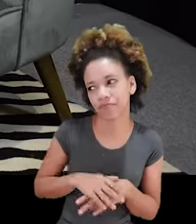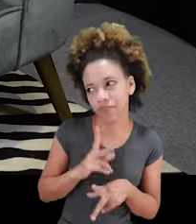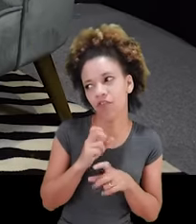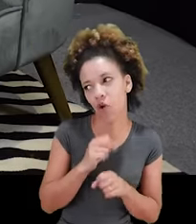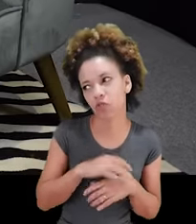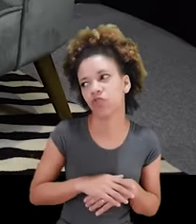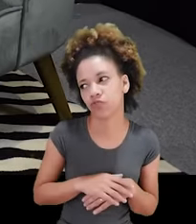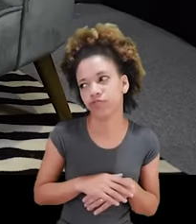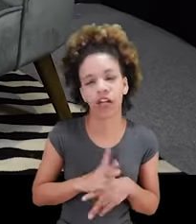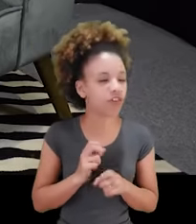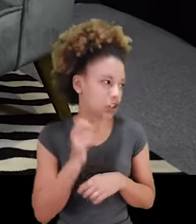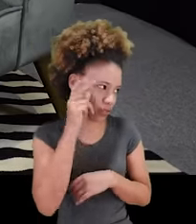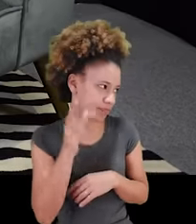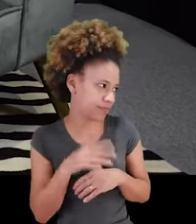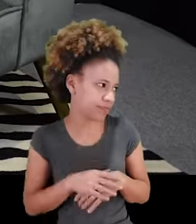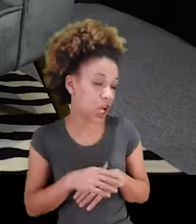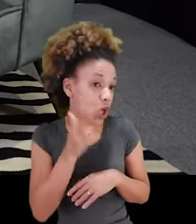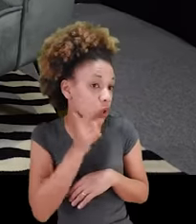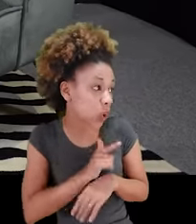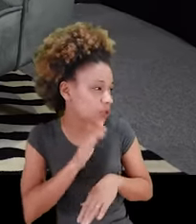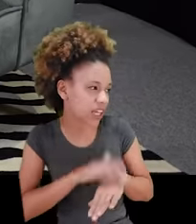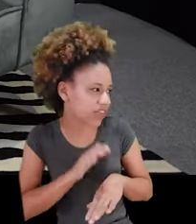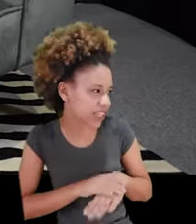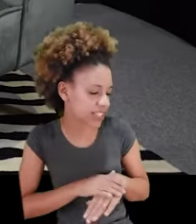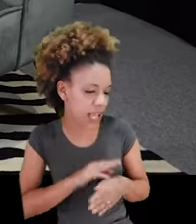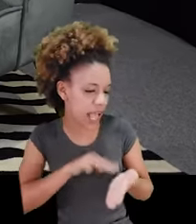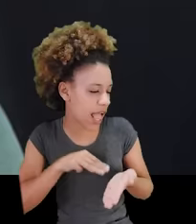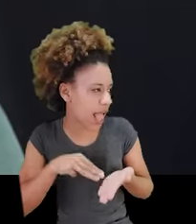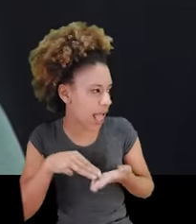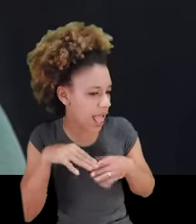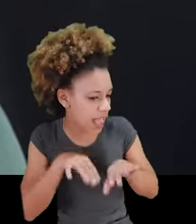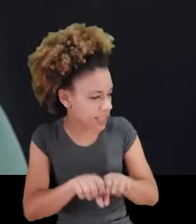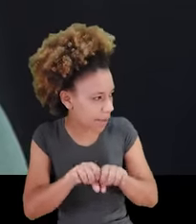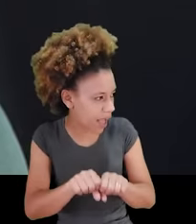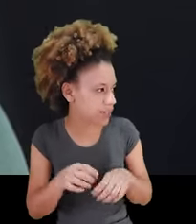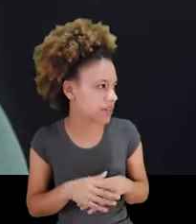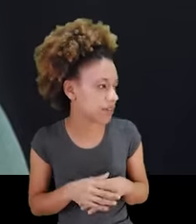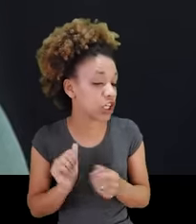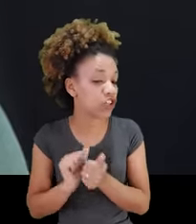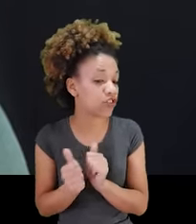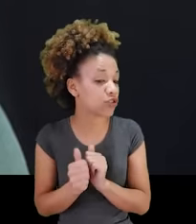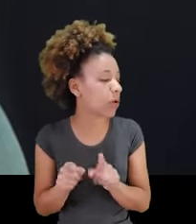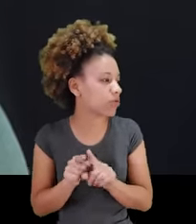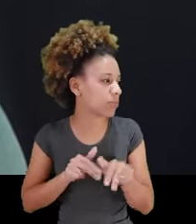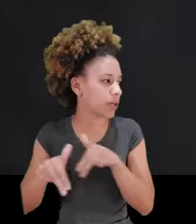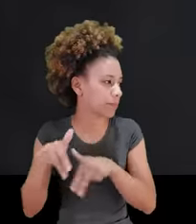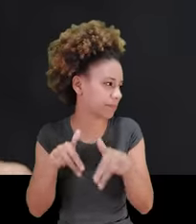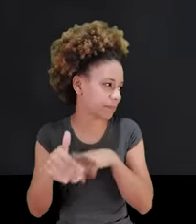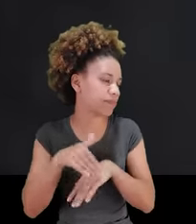forte a cultura. É forte a cultura. E a gente não consegue fazer isso no Brasil, essa massa. E o futebol de vocês é mais dinâmico também, eu